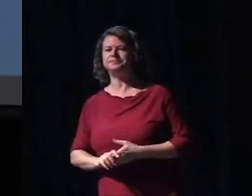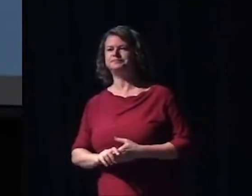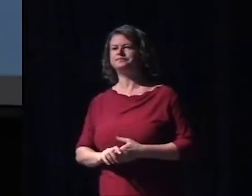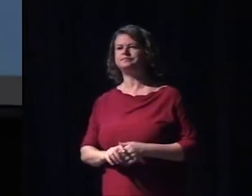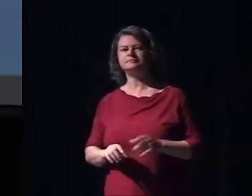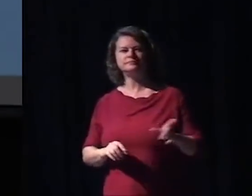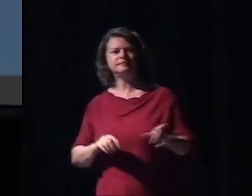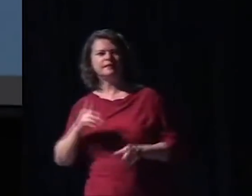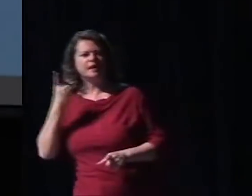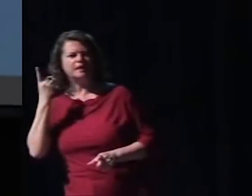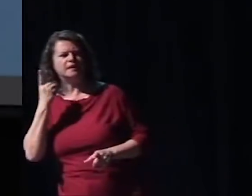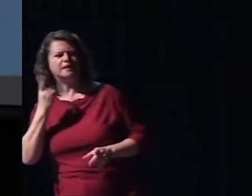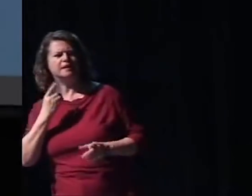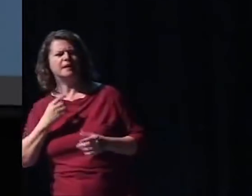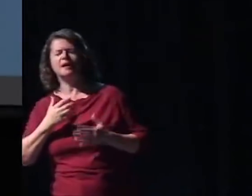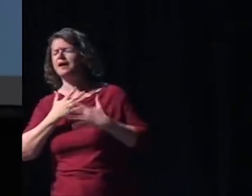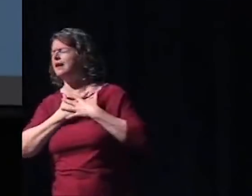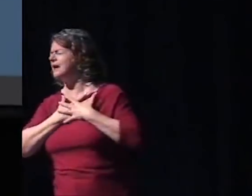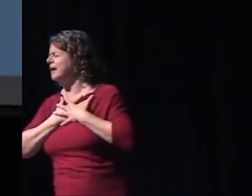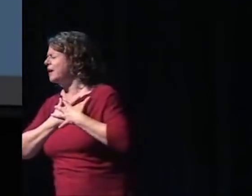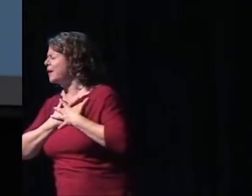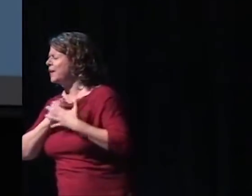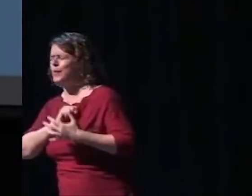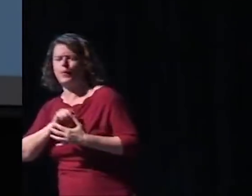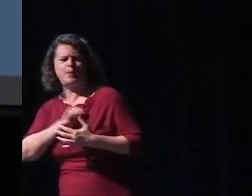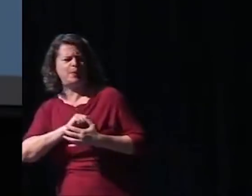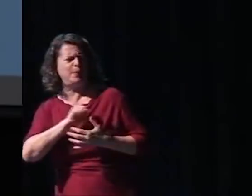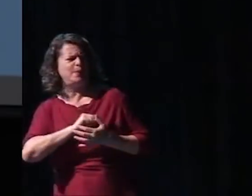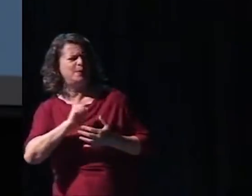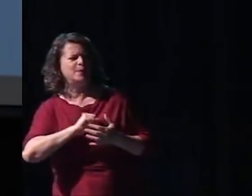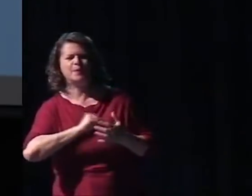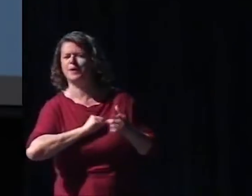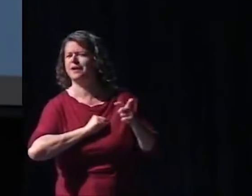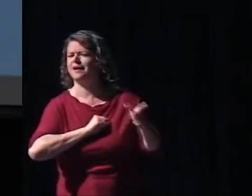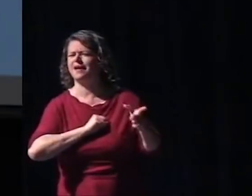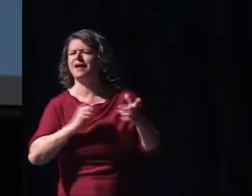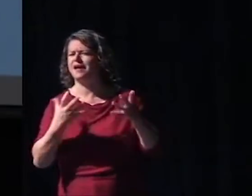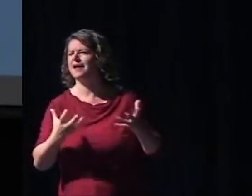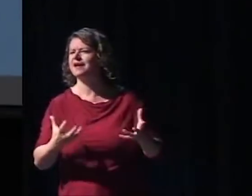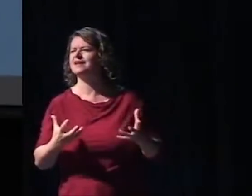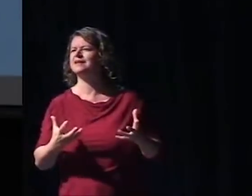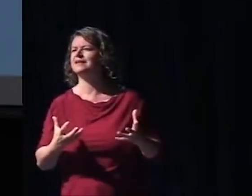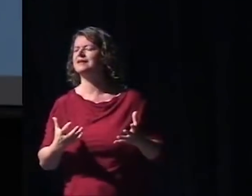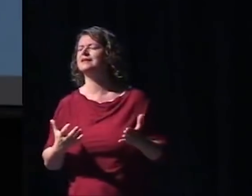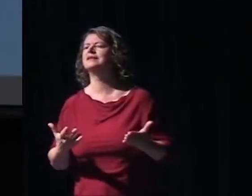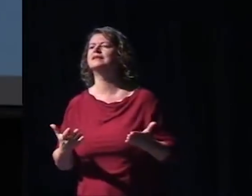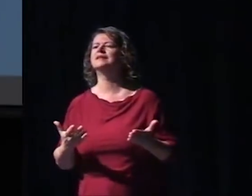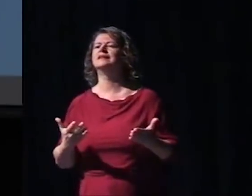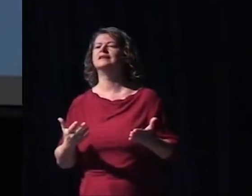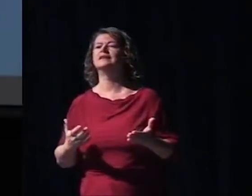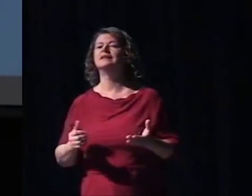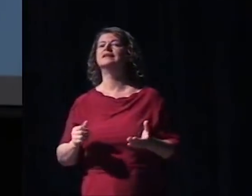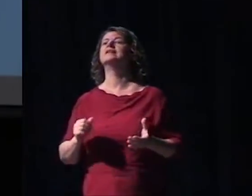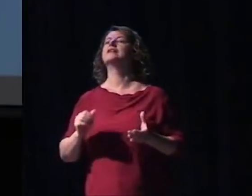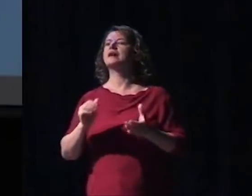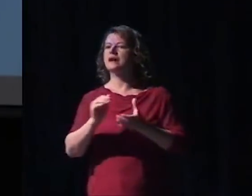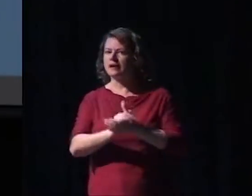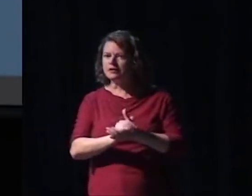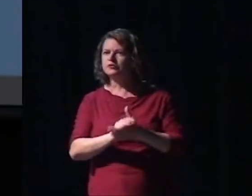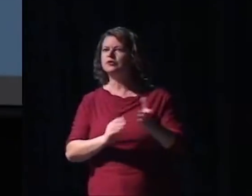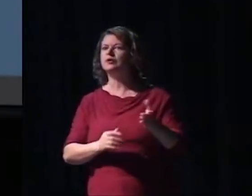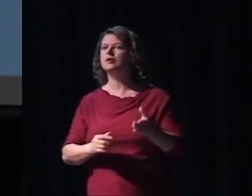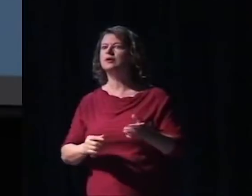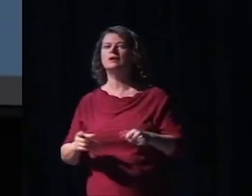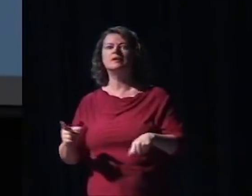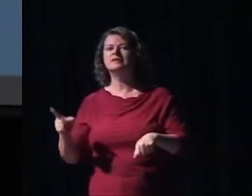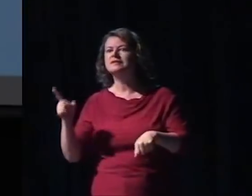Ele se casa com uma mulher e ele conseguiu ser traído na lua de mel.